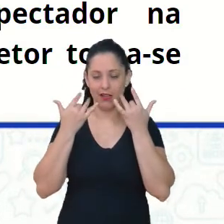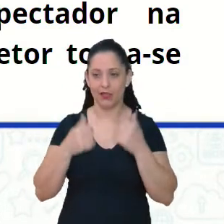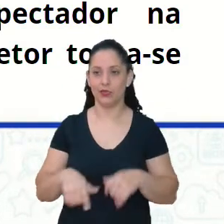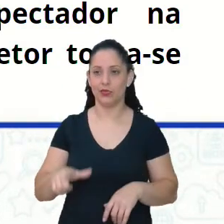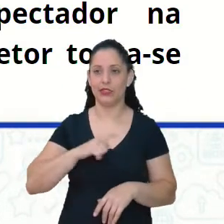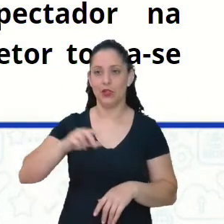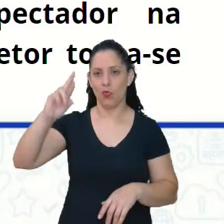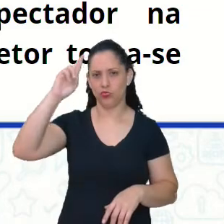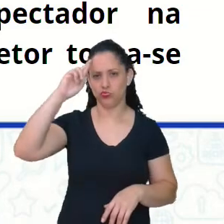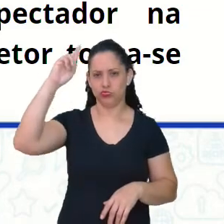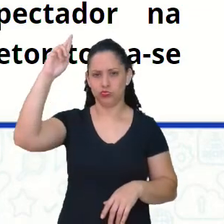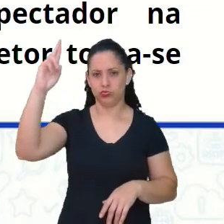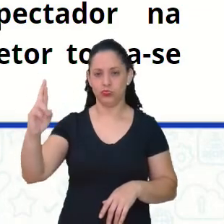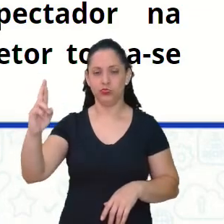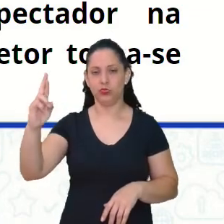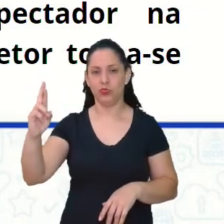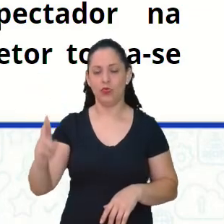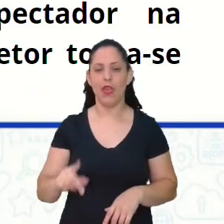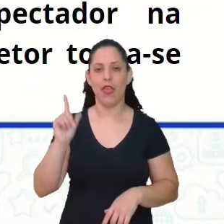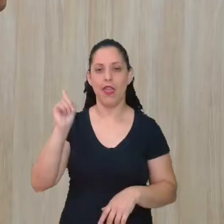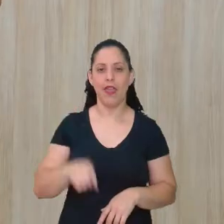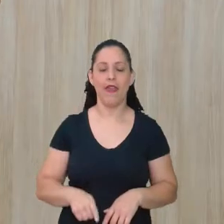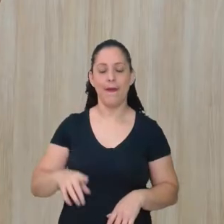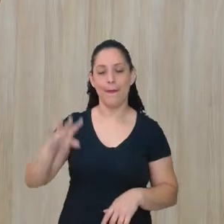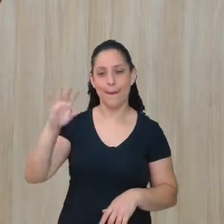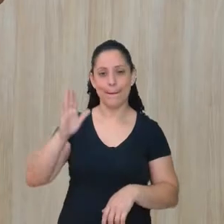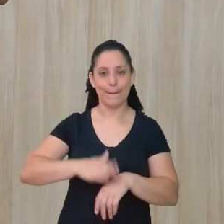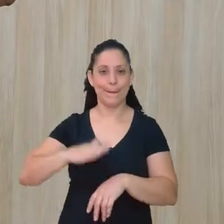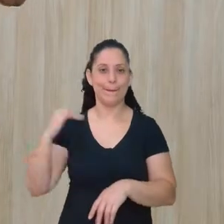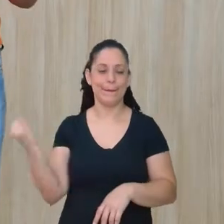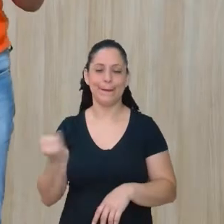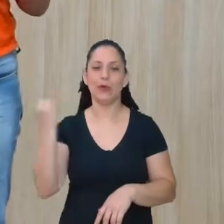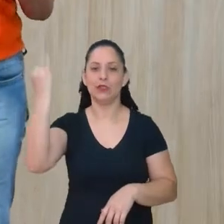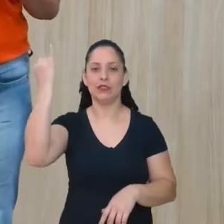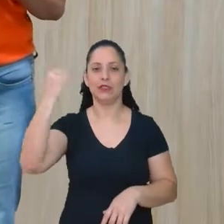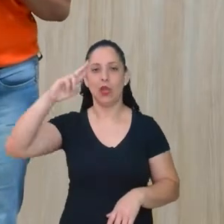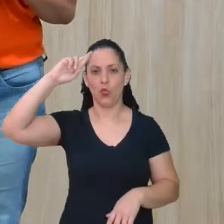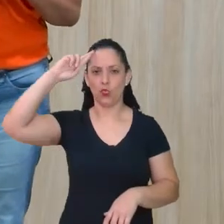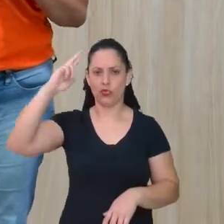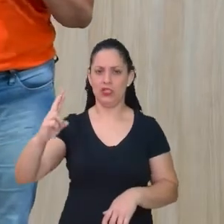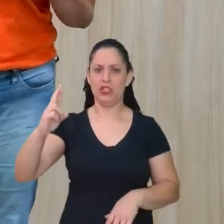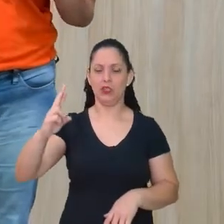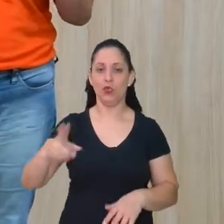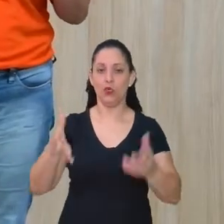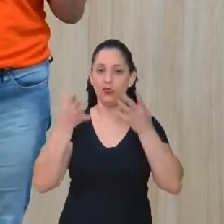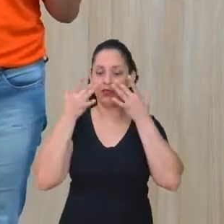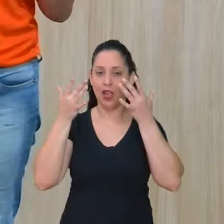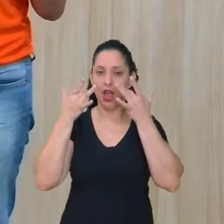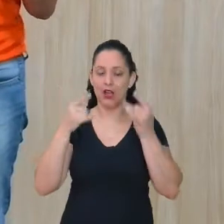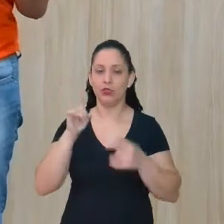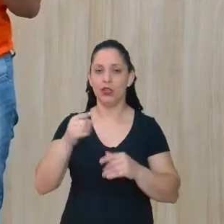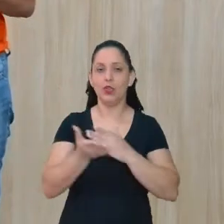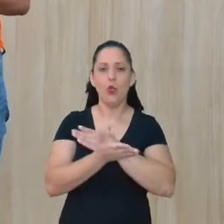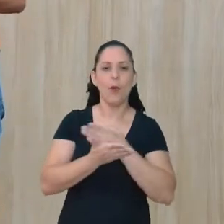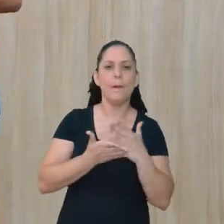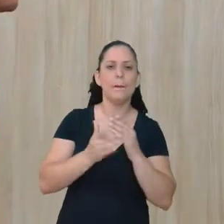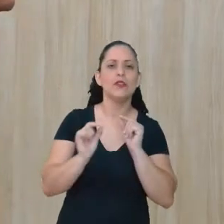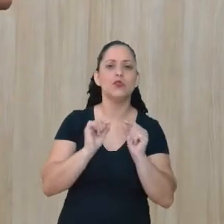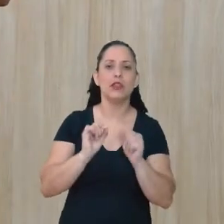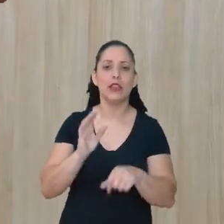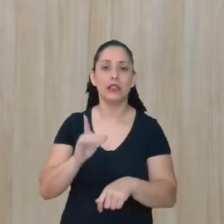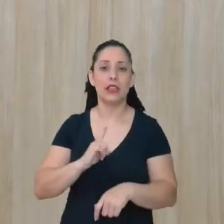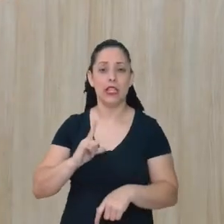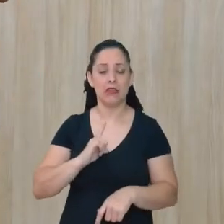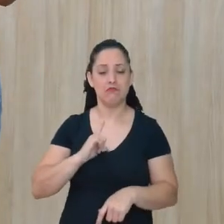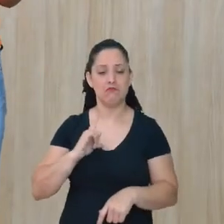diretor torna-se mais decisiva do que a do autor. Então, o diretor do teatro, ele começa a ter uma importância grande,